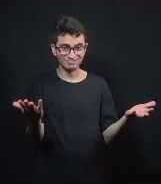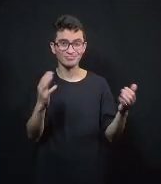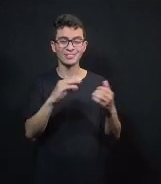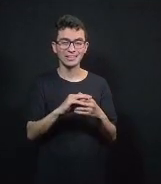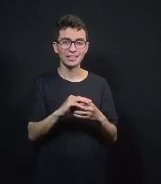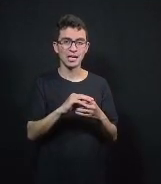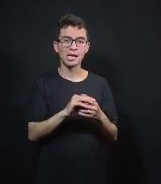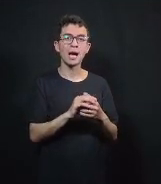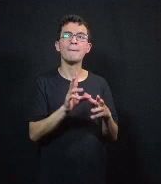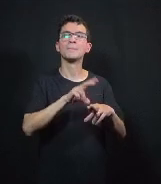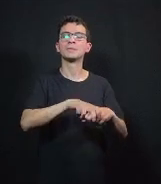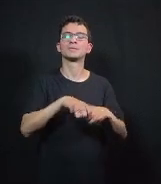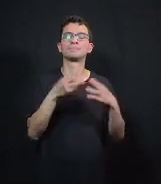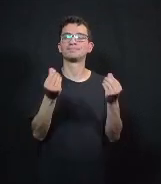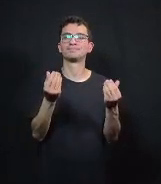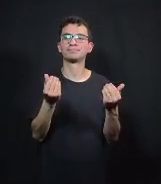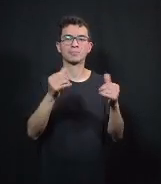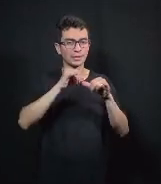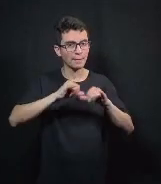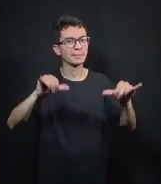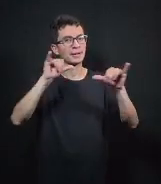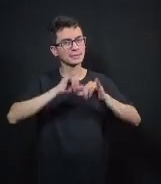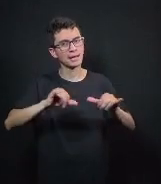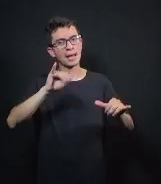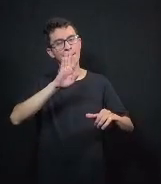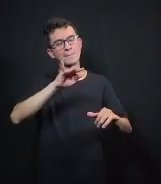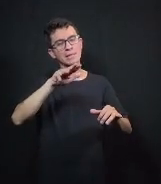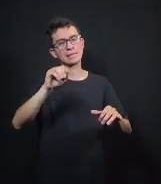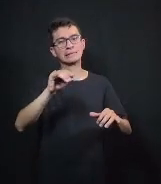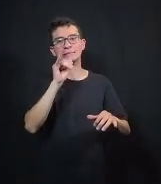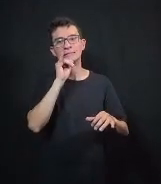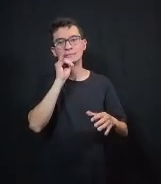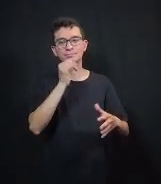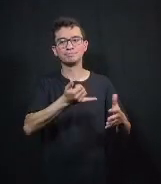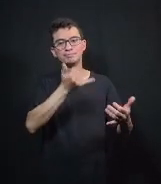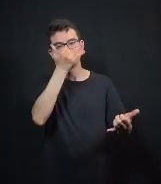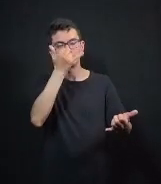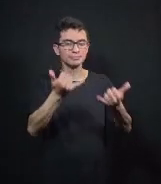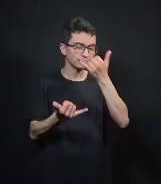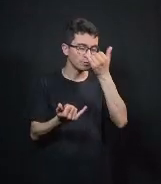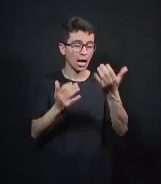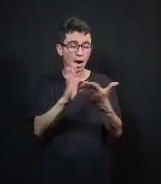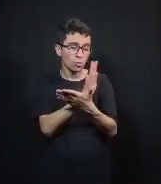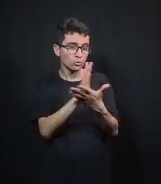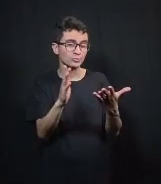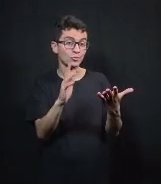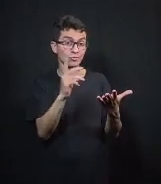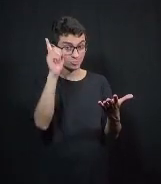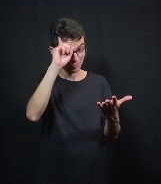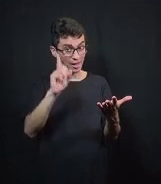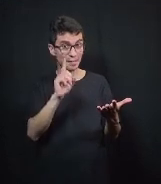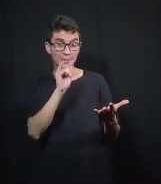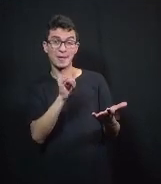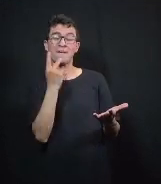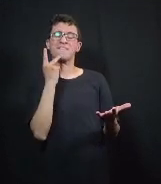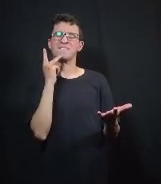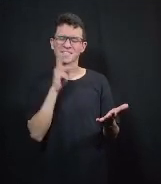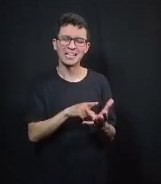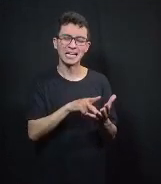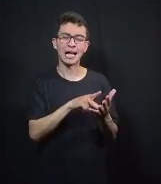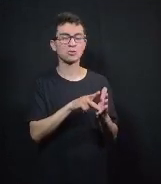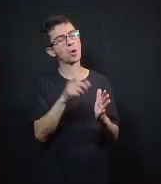que a imprensa ainda vive muito cravando o que é verdade, o que é mentira, sendo que, em muitos casos, você tem uma linha,